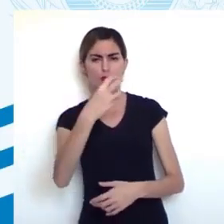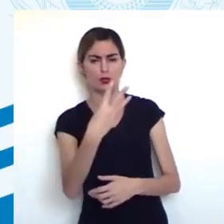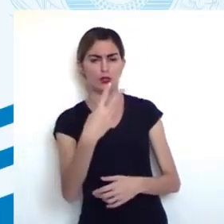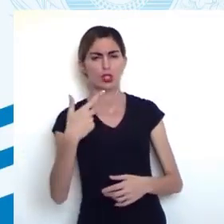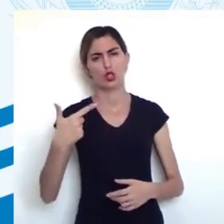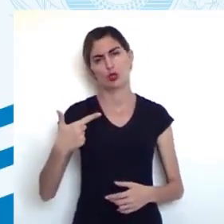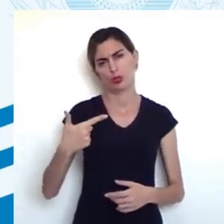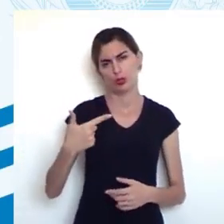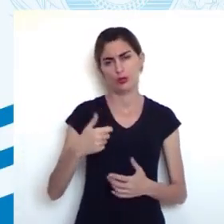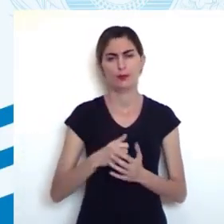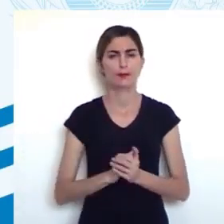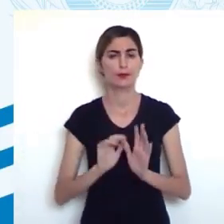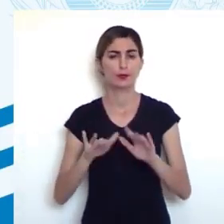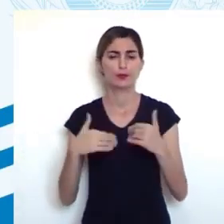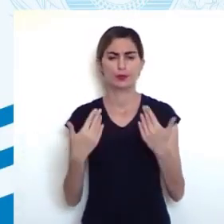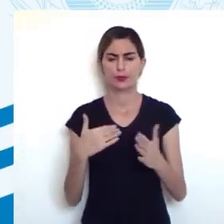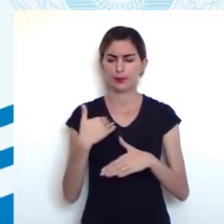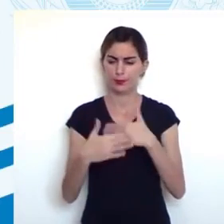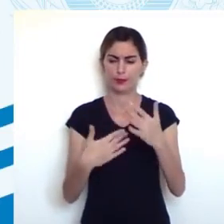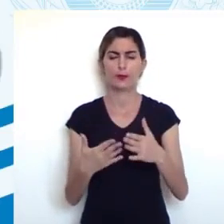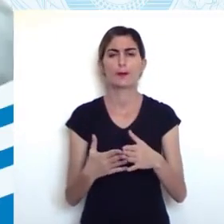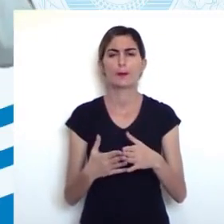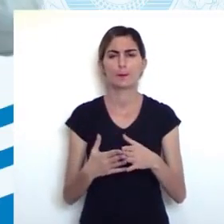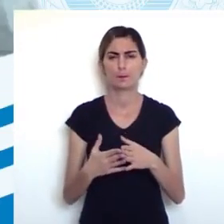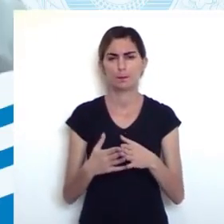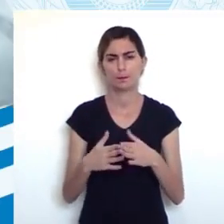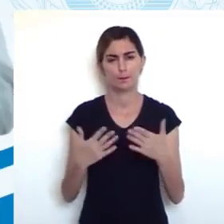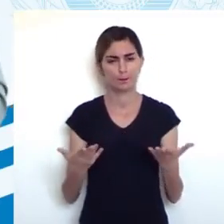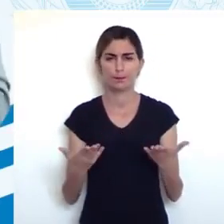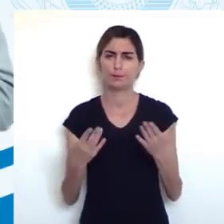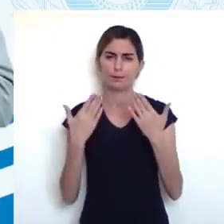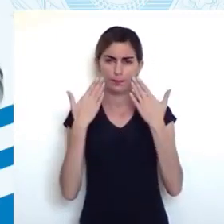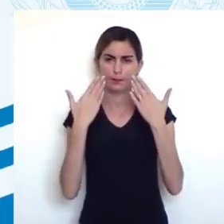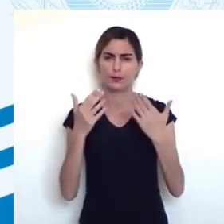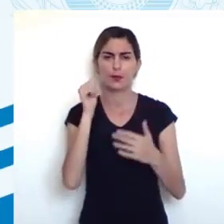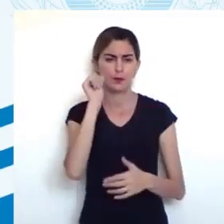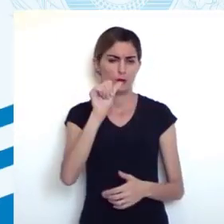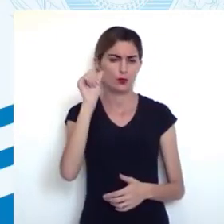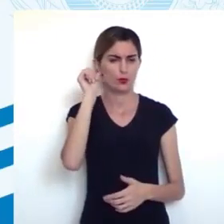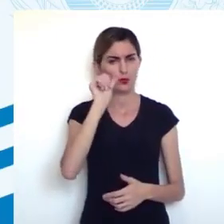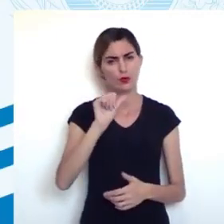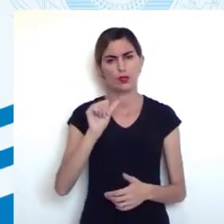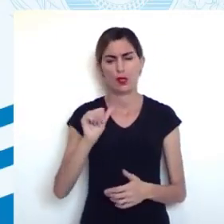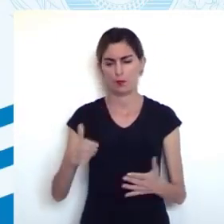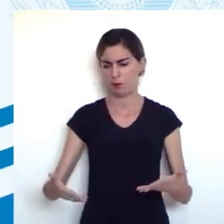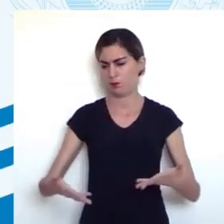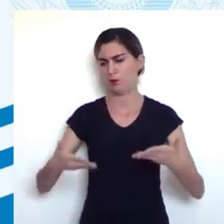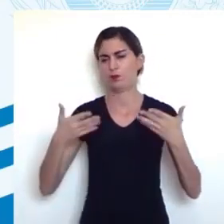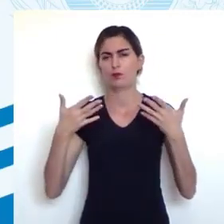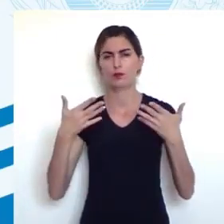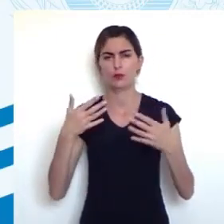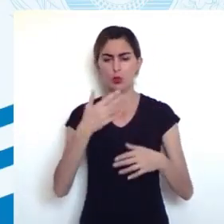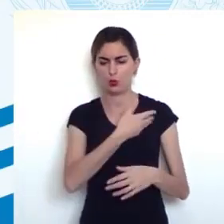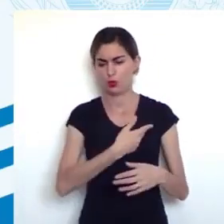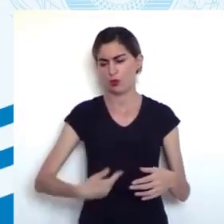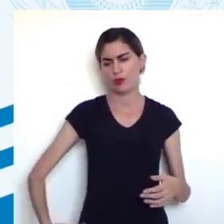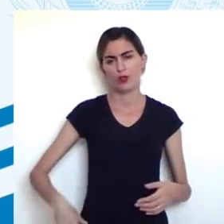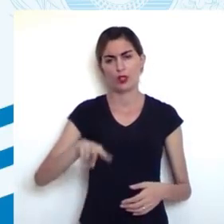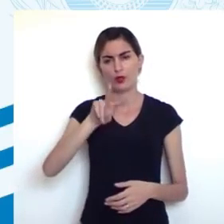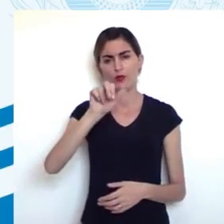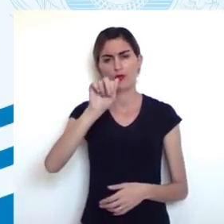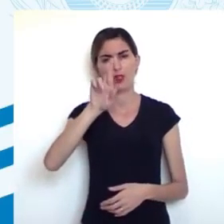1932. Então, por conseguinte, a imagem da mulher consagrada pelo governo